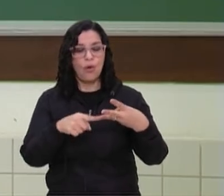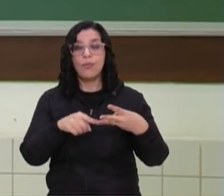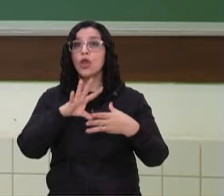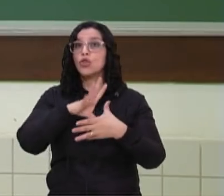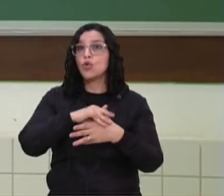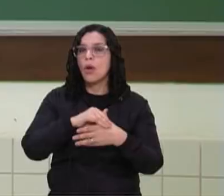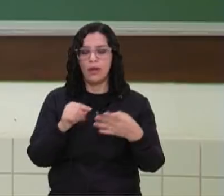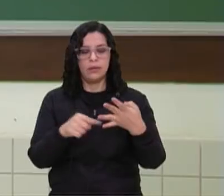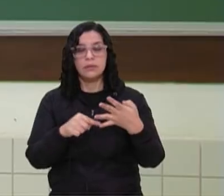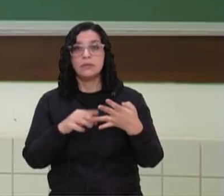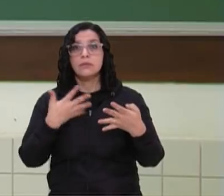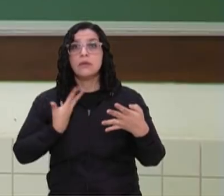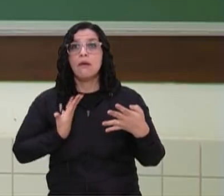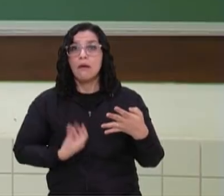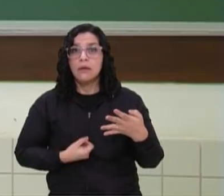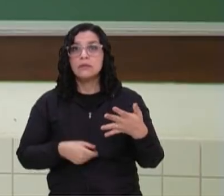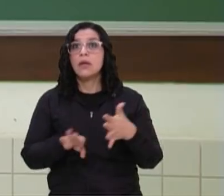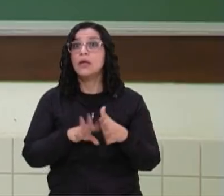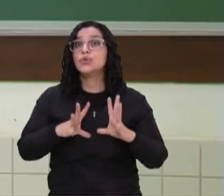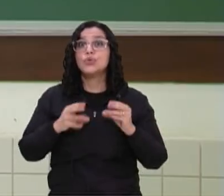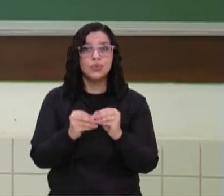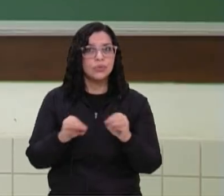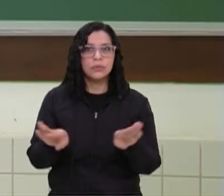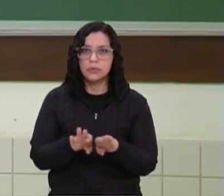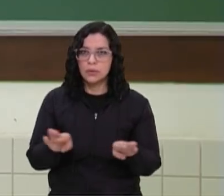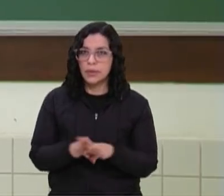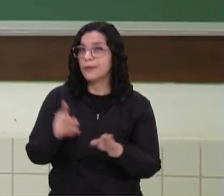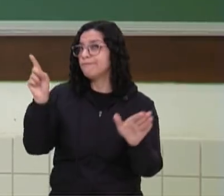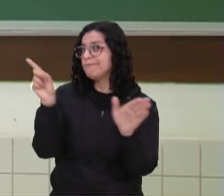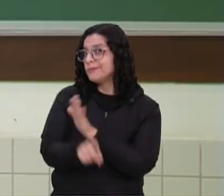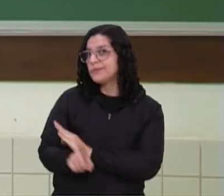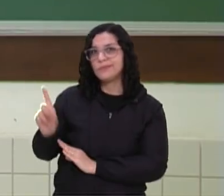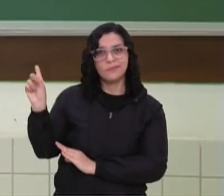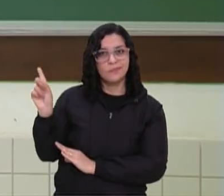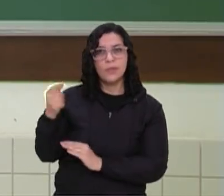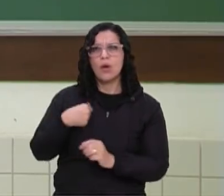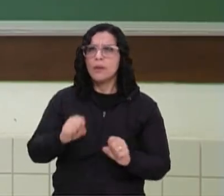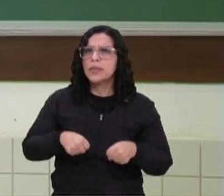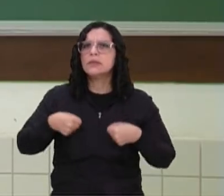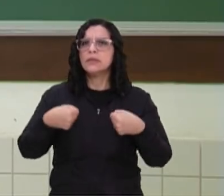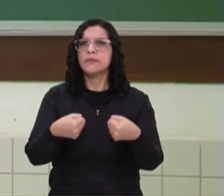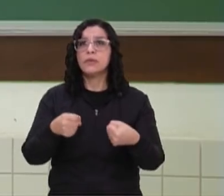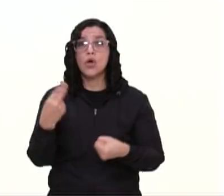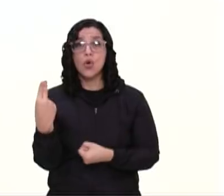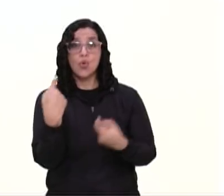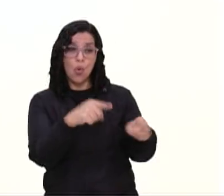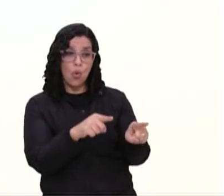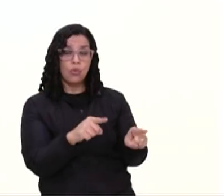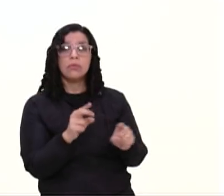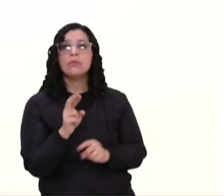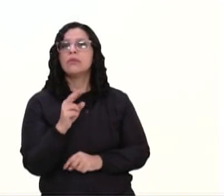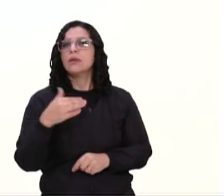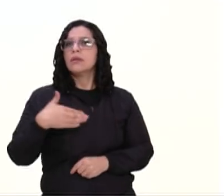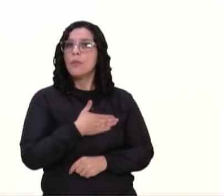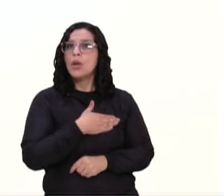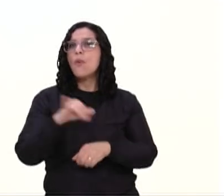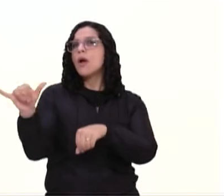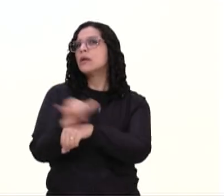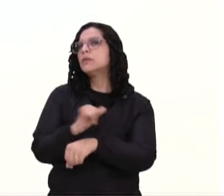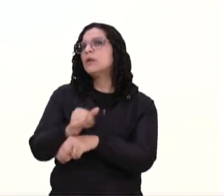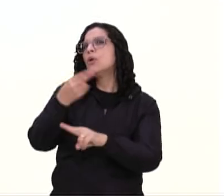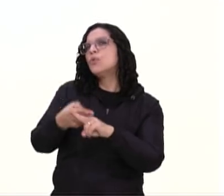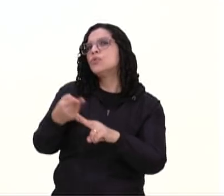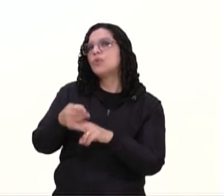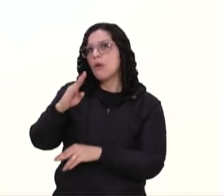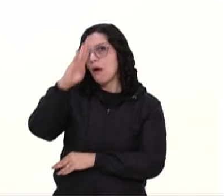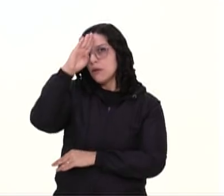para a fadiga e para o inverno. Quiz. Para se defender da invasão de Napoleão, qual foi a estratégia usada pelo